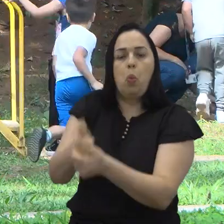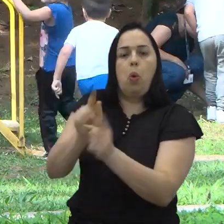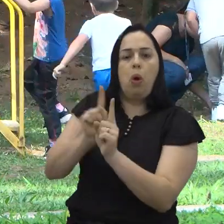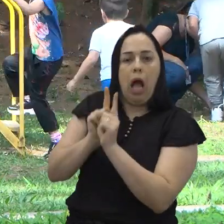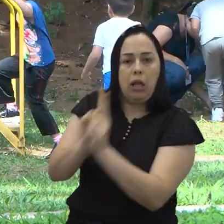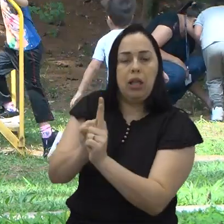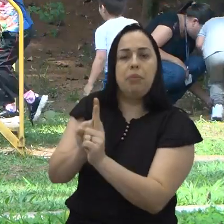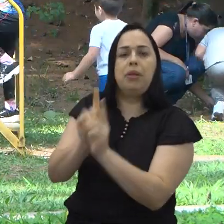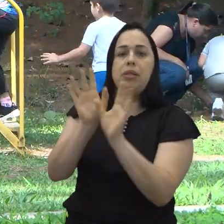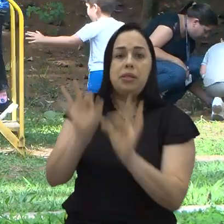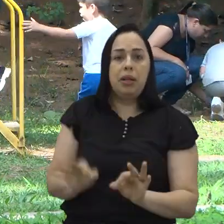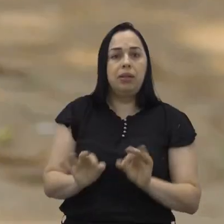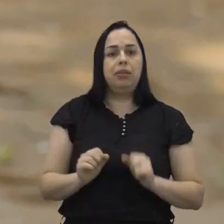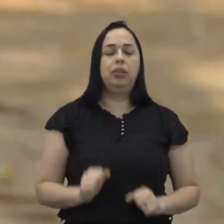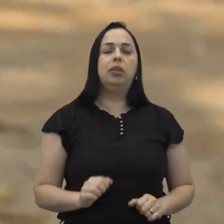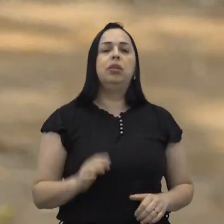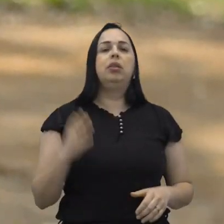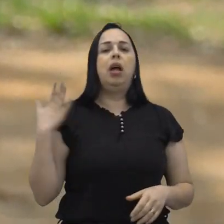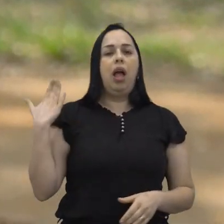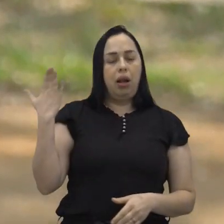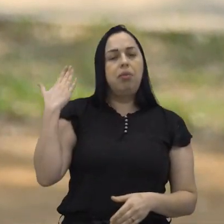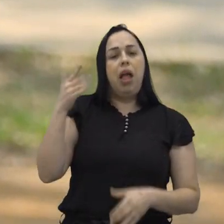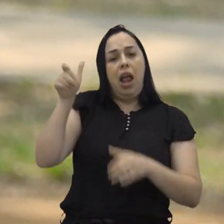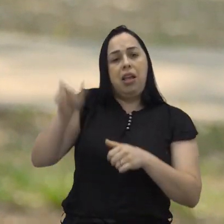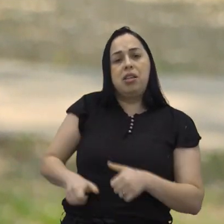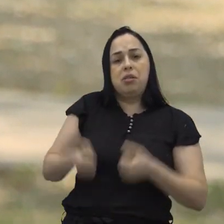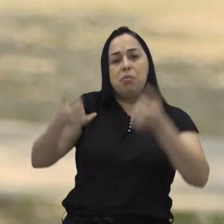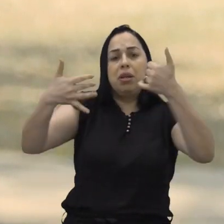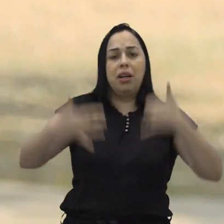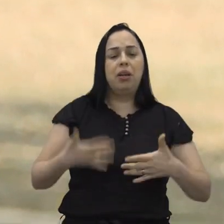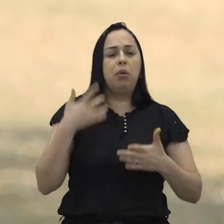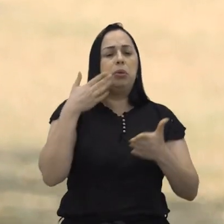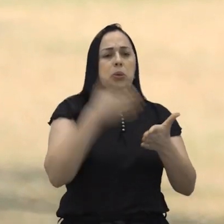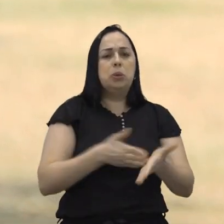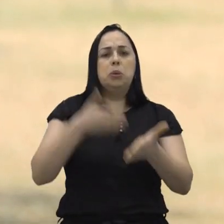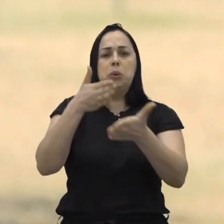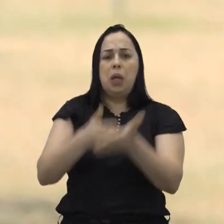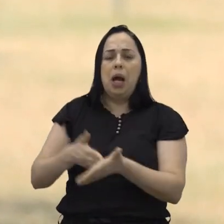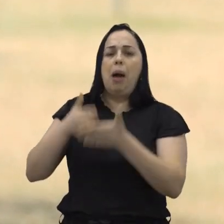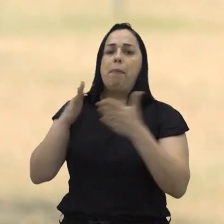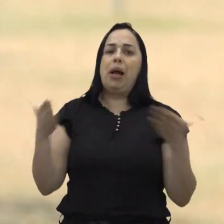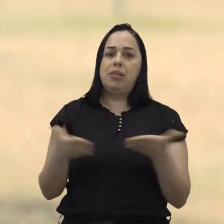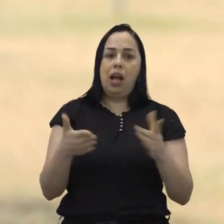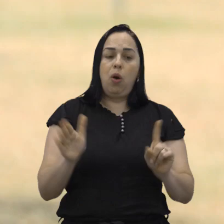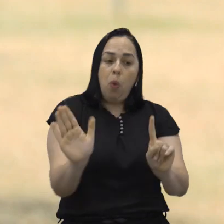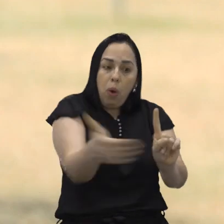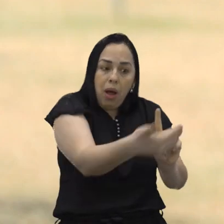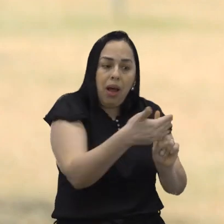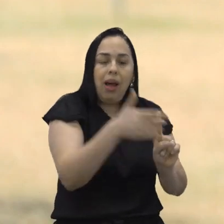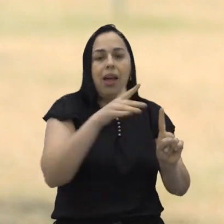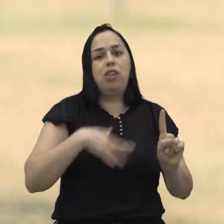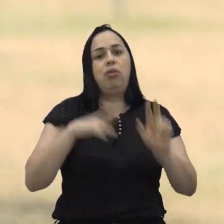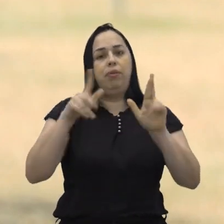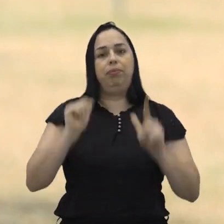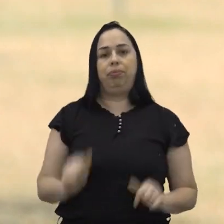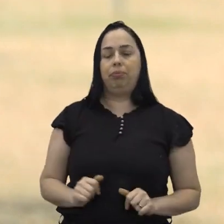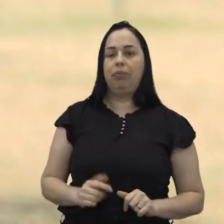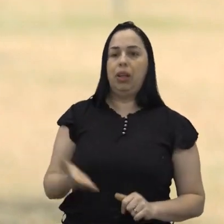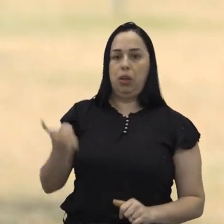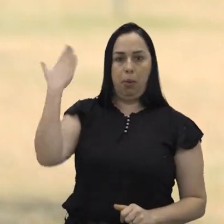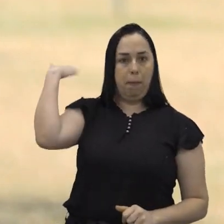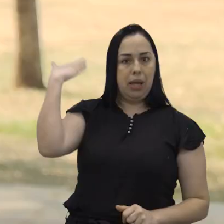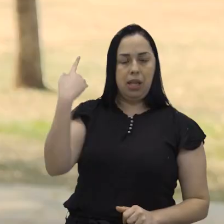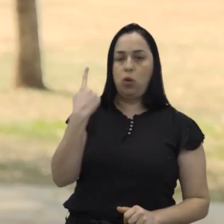atendimento especializado. A Raquel conta que depois de muita luta, esse cuidado tem feito a diferença